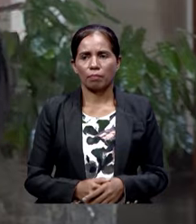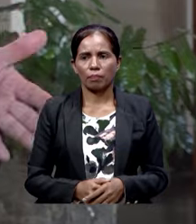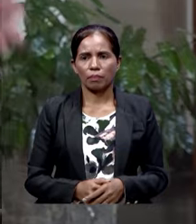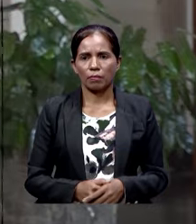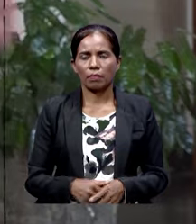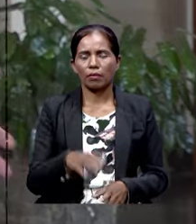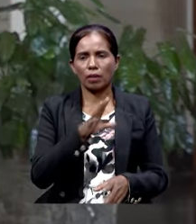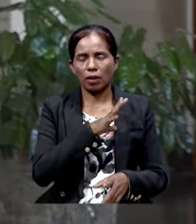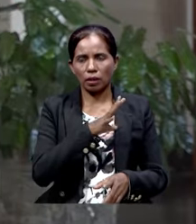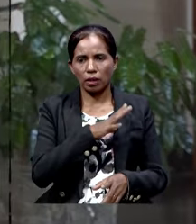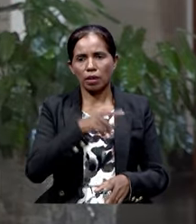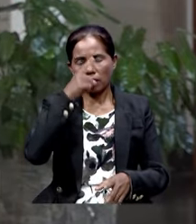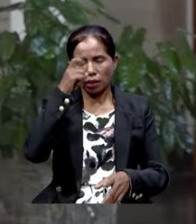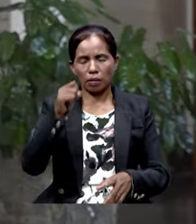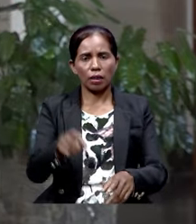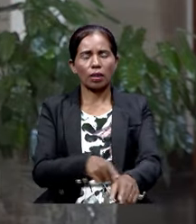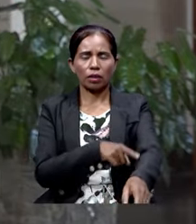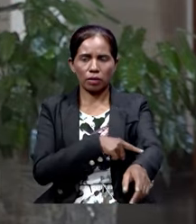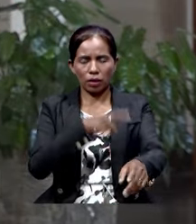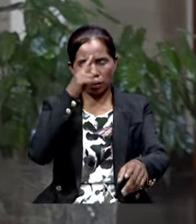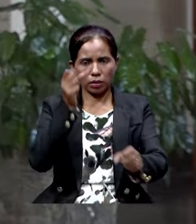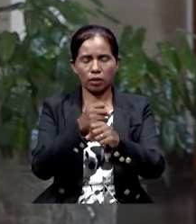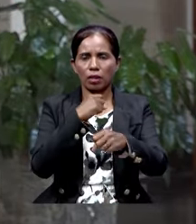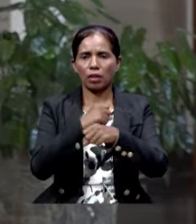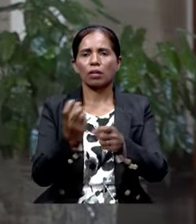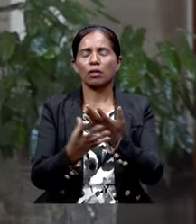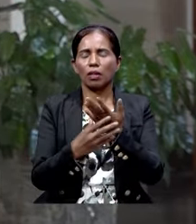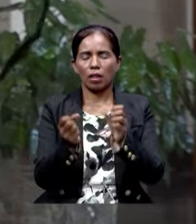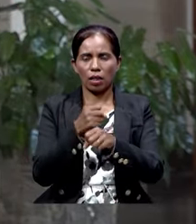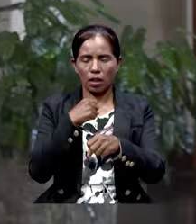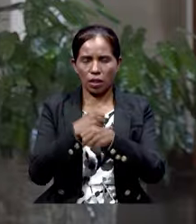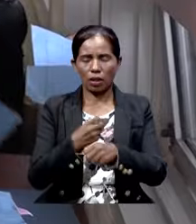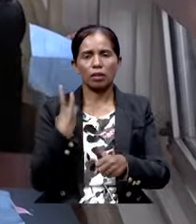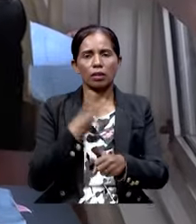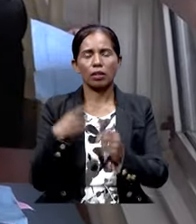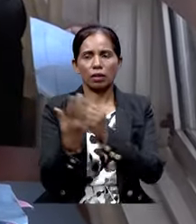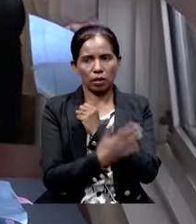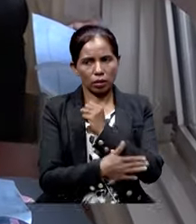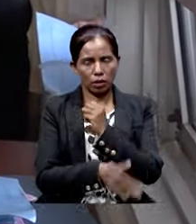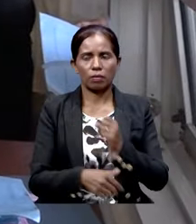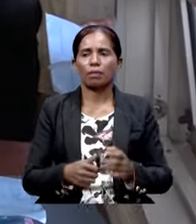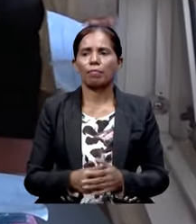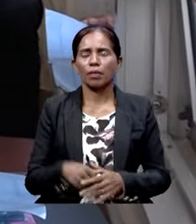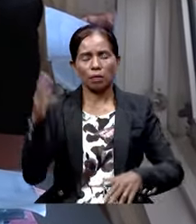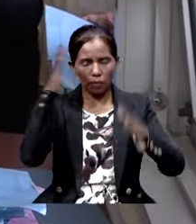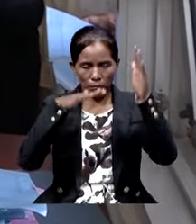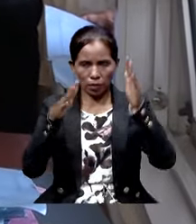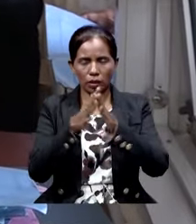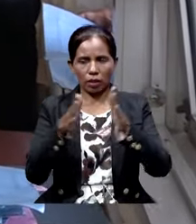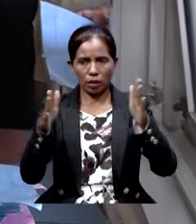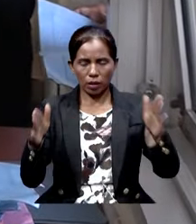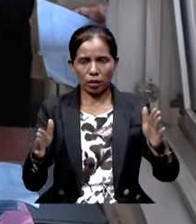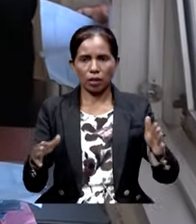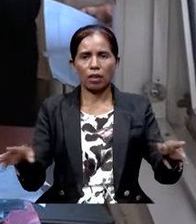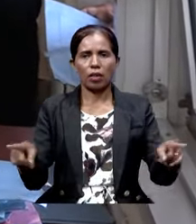Demora nem também lá, os boletina aqui, tá tudo seta aqui e dita que nem fati. Problema ne sa anesa questão e da